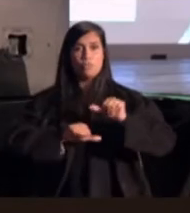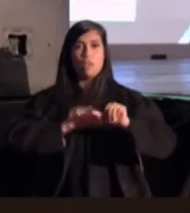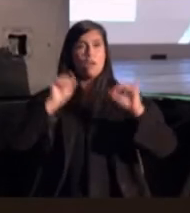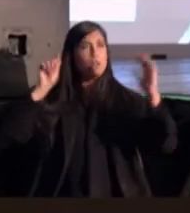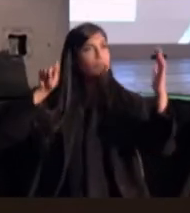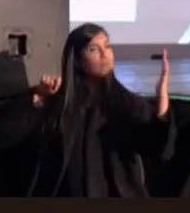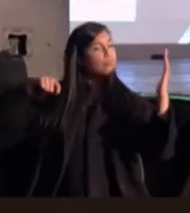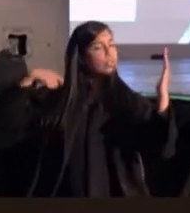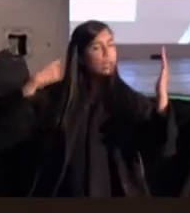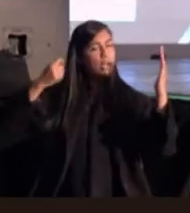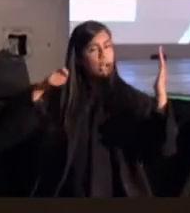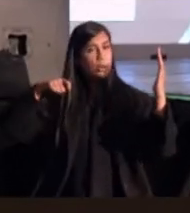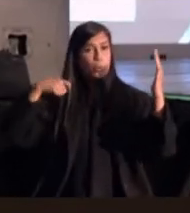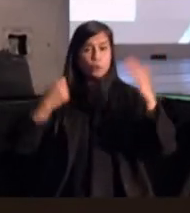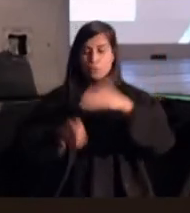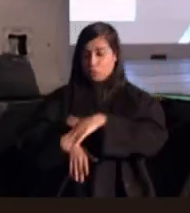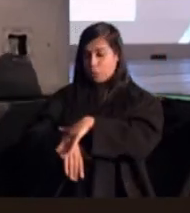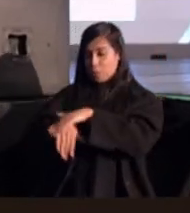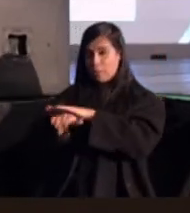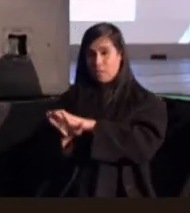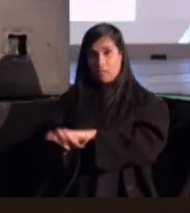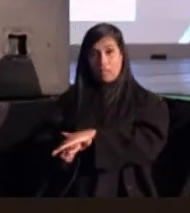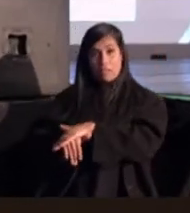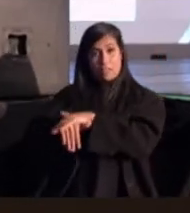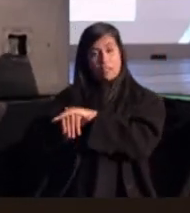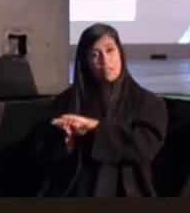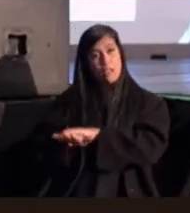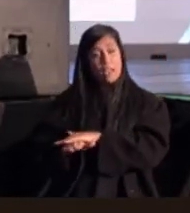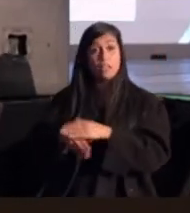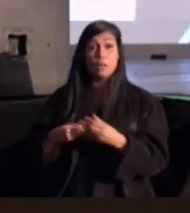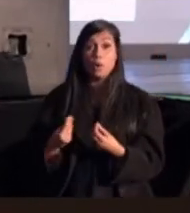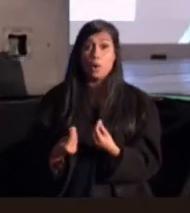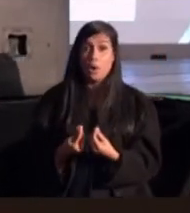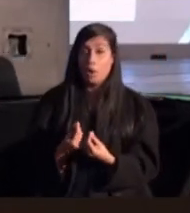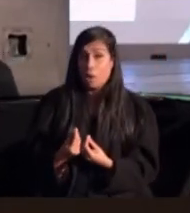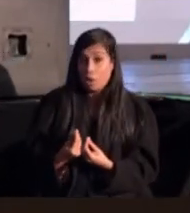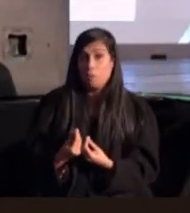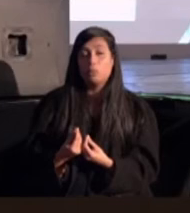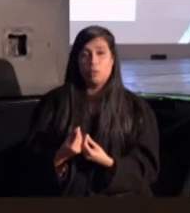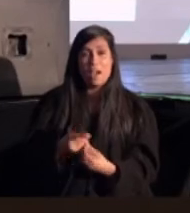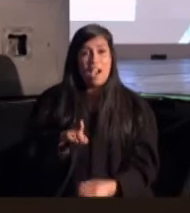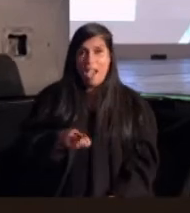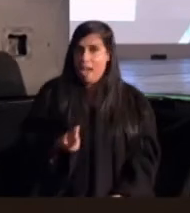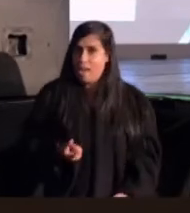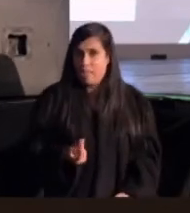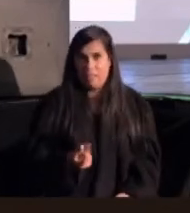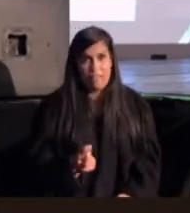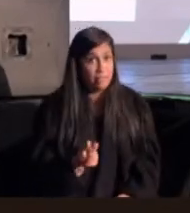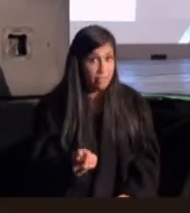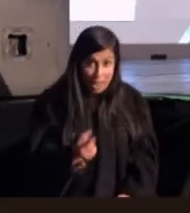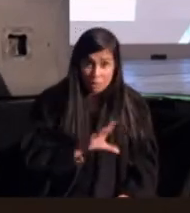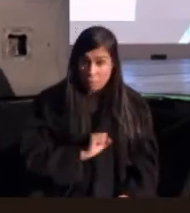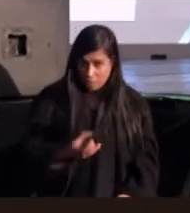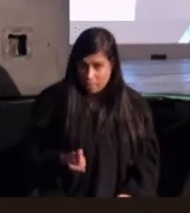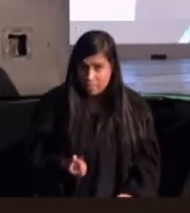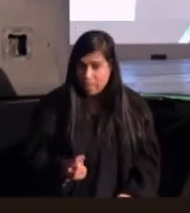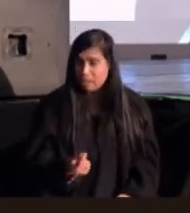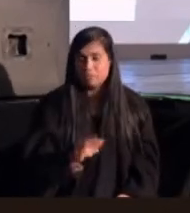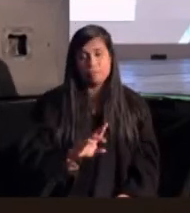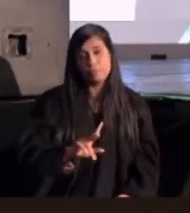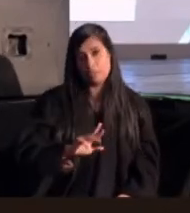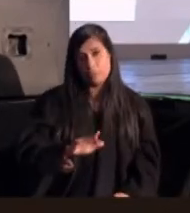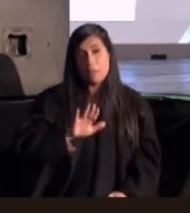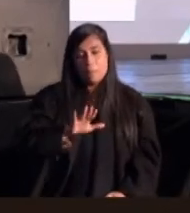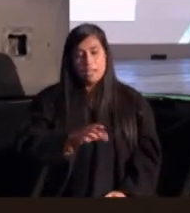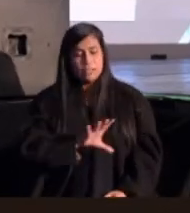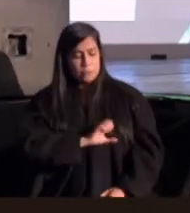Yara. Porque aí o amor não vai ser uma coisa irrestrita e condicional, mas talvez dessa forma o amor seja possível